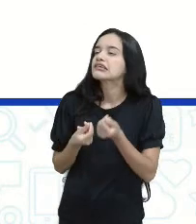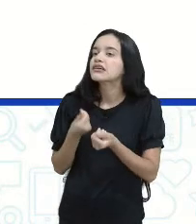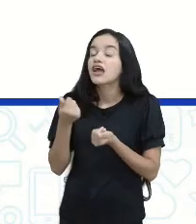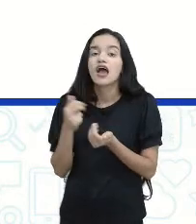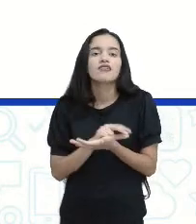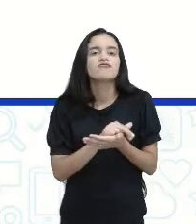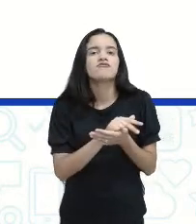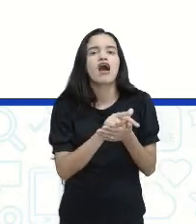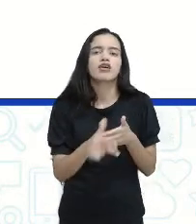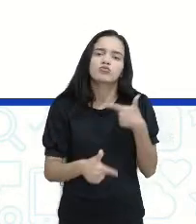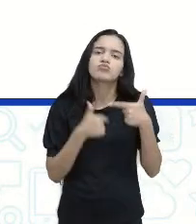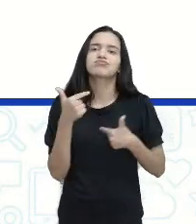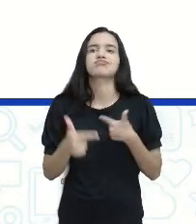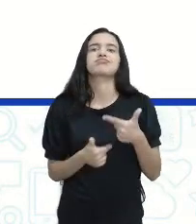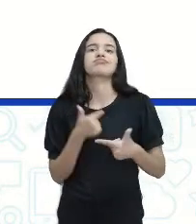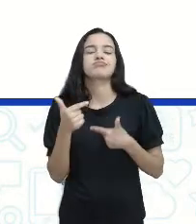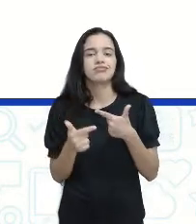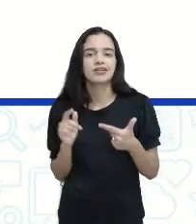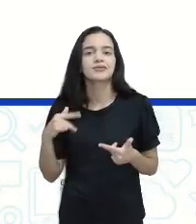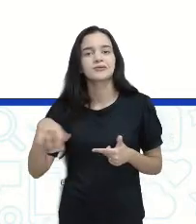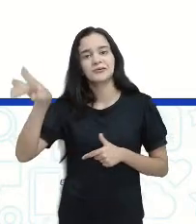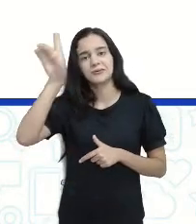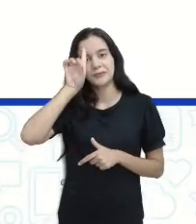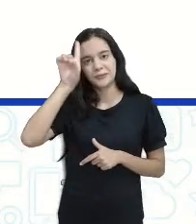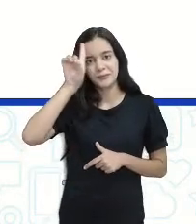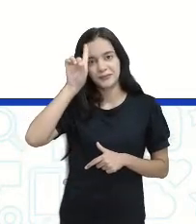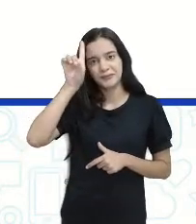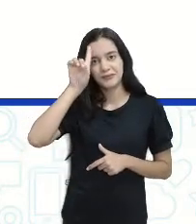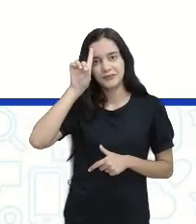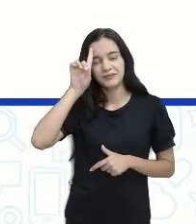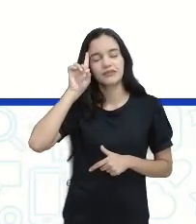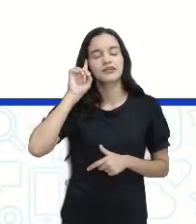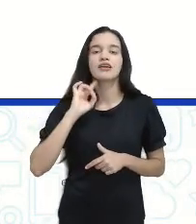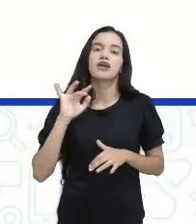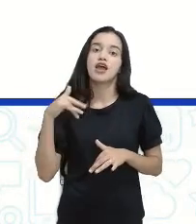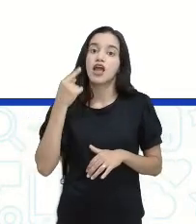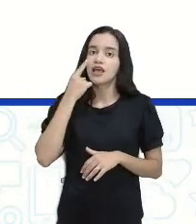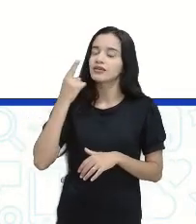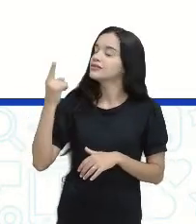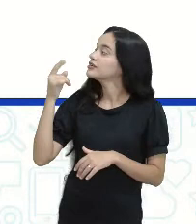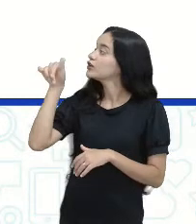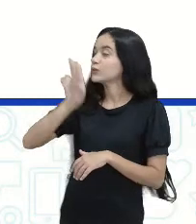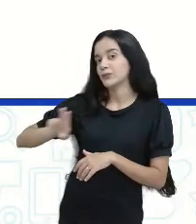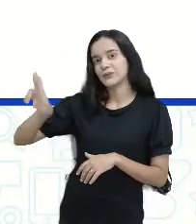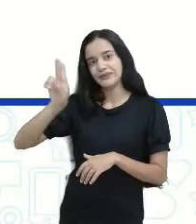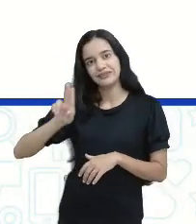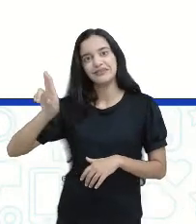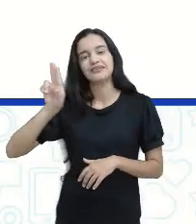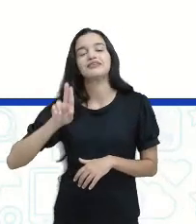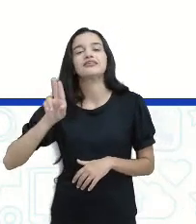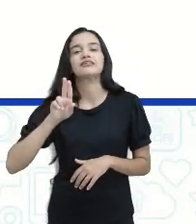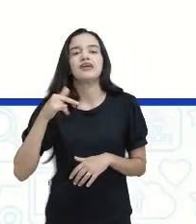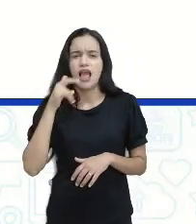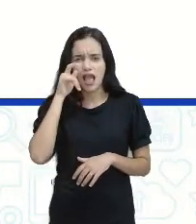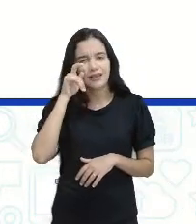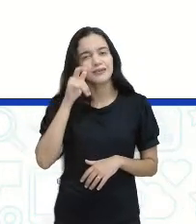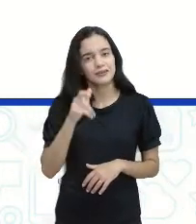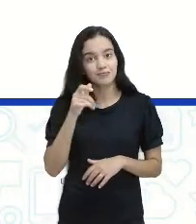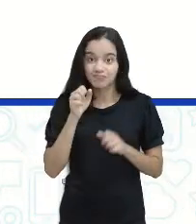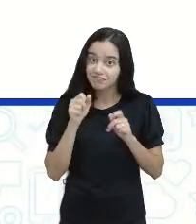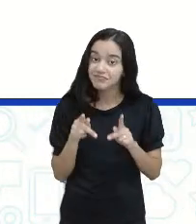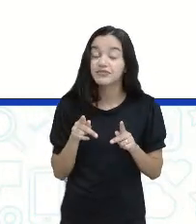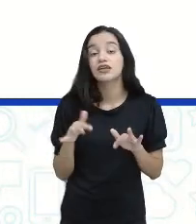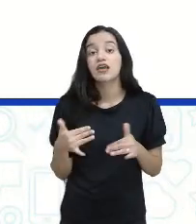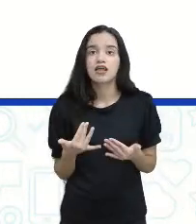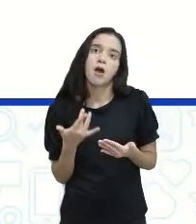várias atividades, né, no nosso cotidiano onde esses elementos são utilizados, né, professora? Isso é bem interessante, tá? Então,